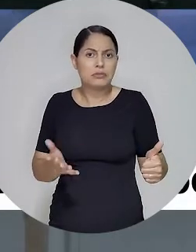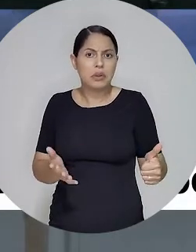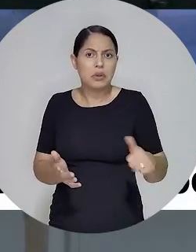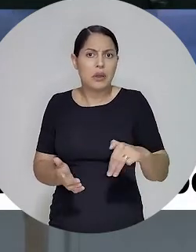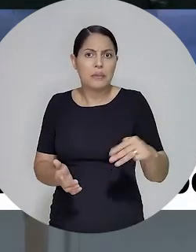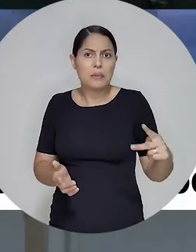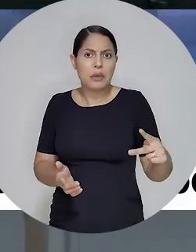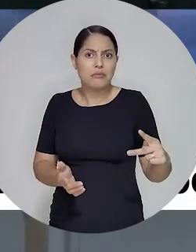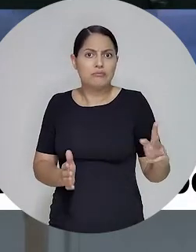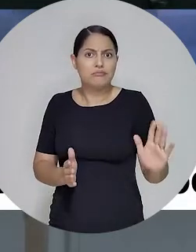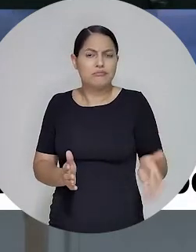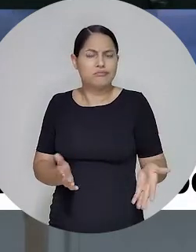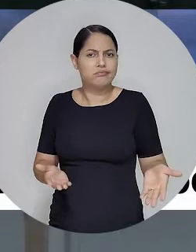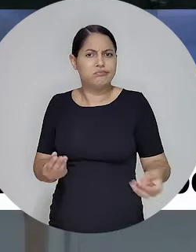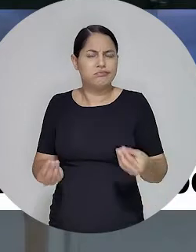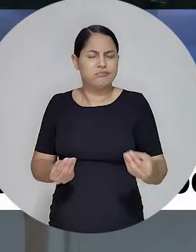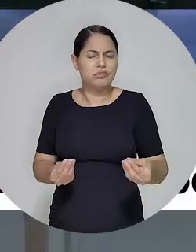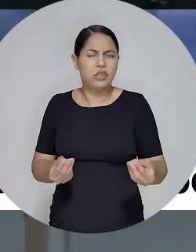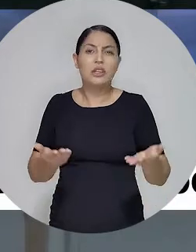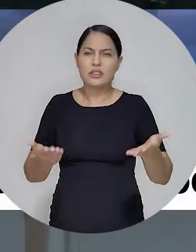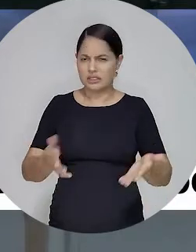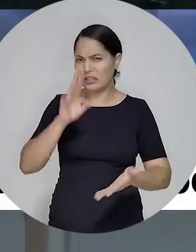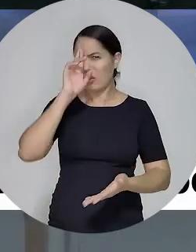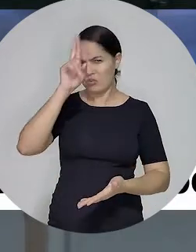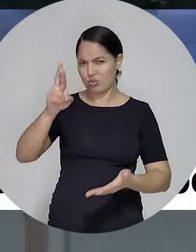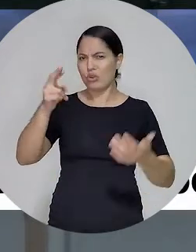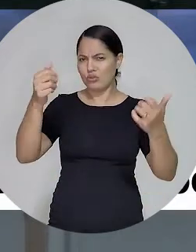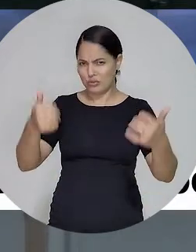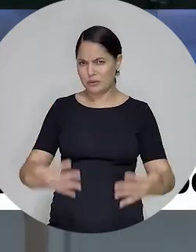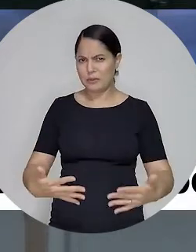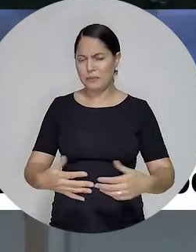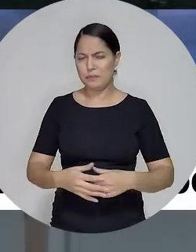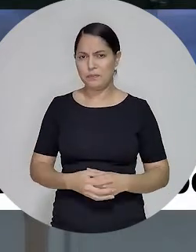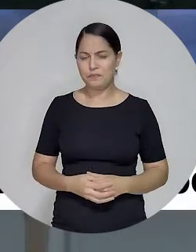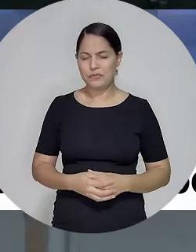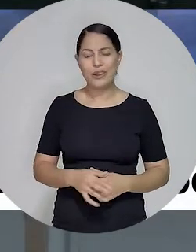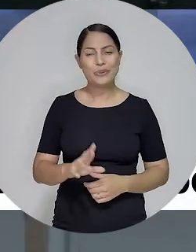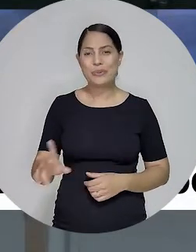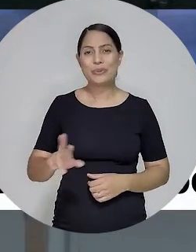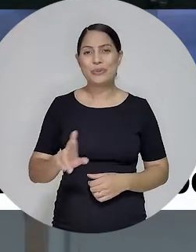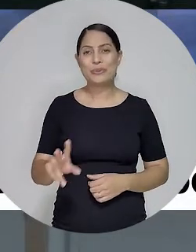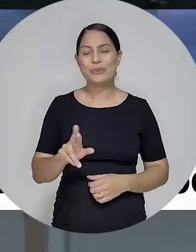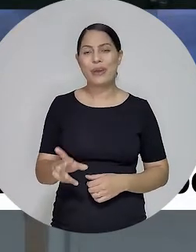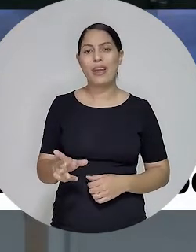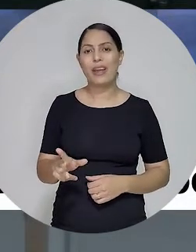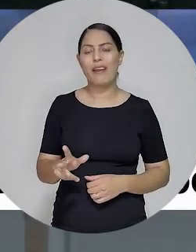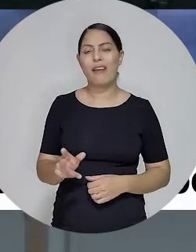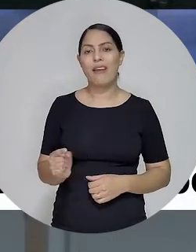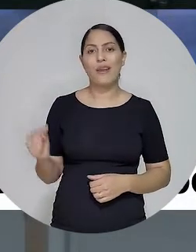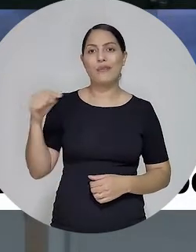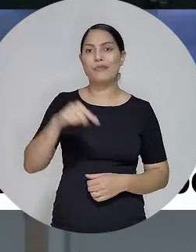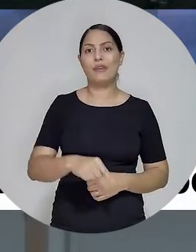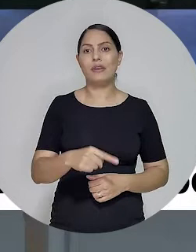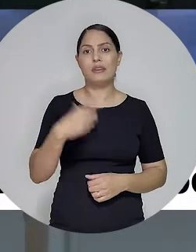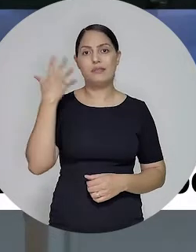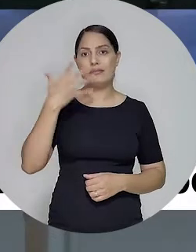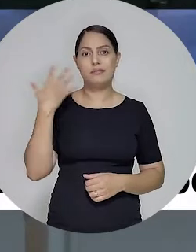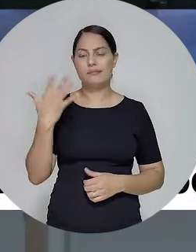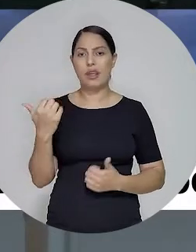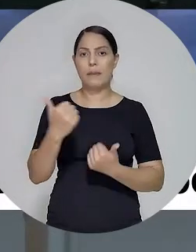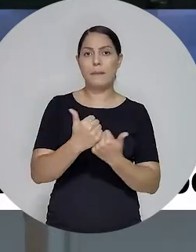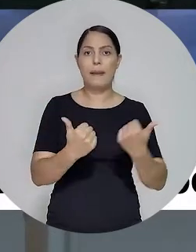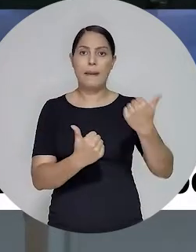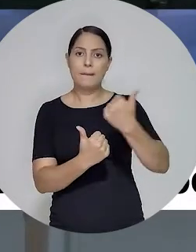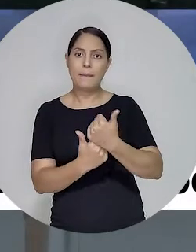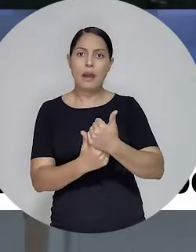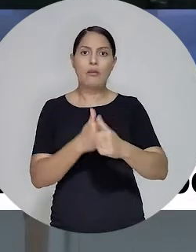a 11ª necessariamente seria do Ministério Público. Pois bem, senhores, não se trata